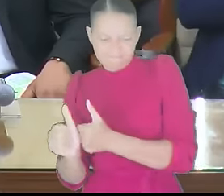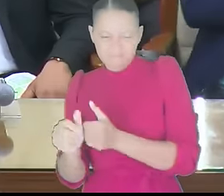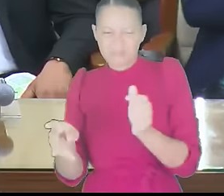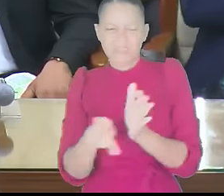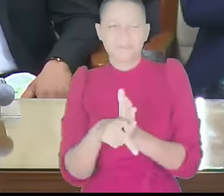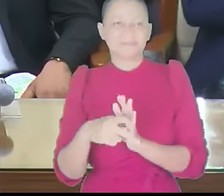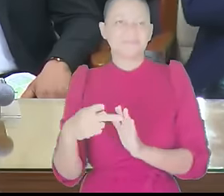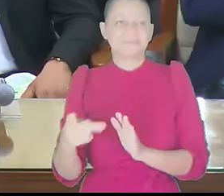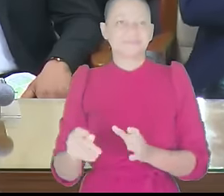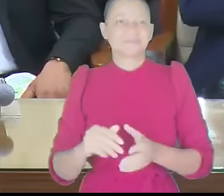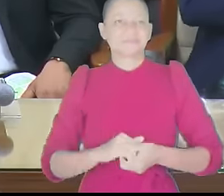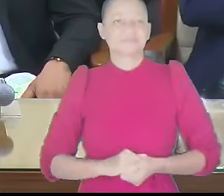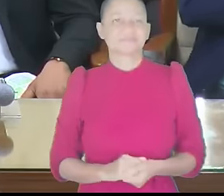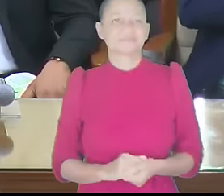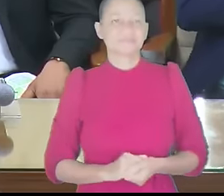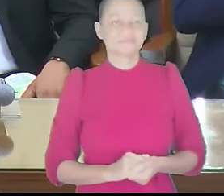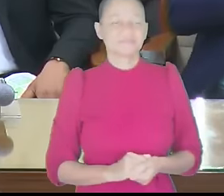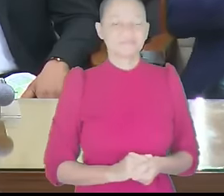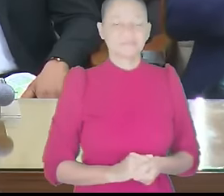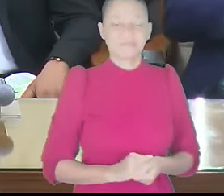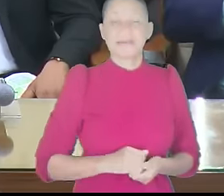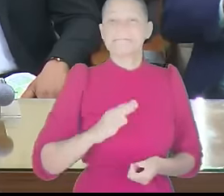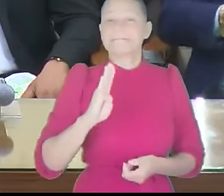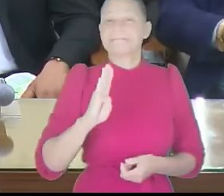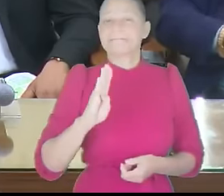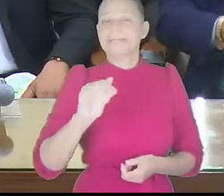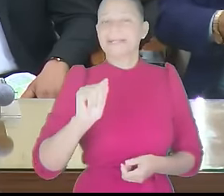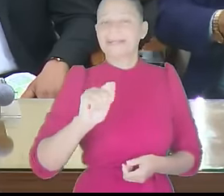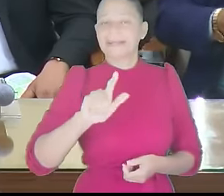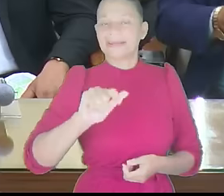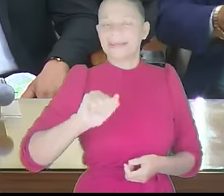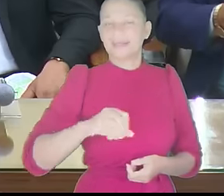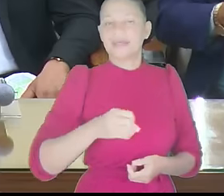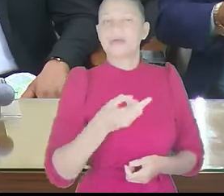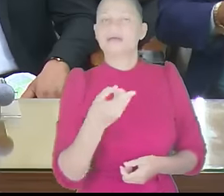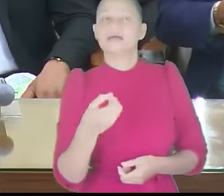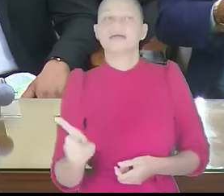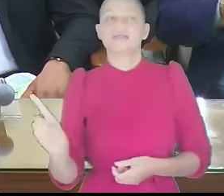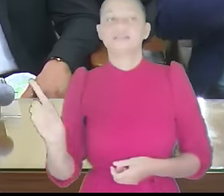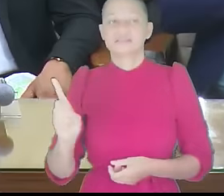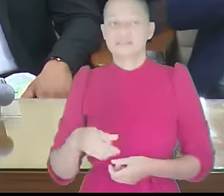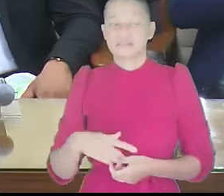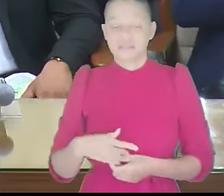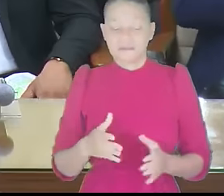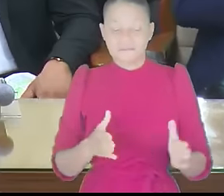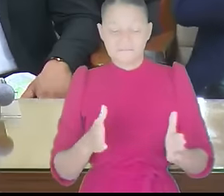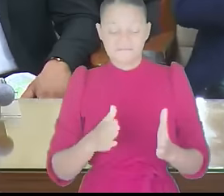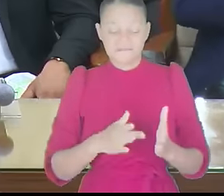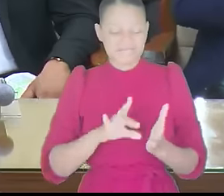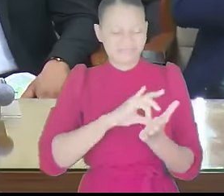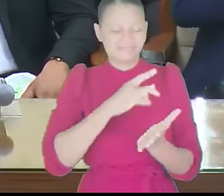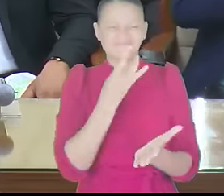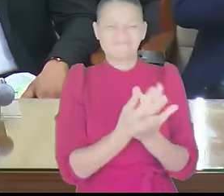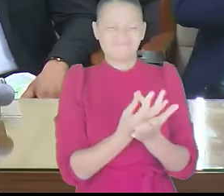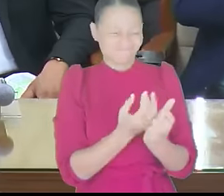de Balaão. Quer dizer que era uma fase que as heresias entraram